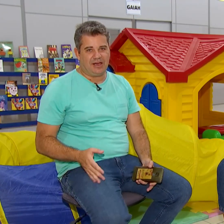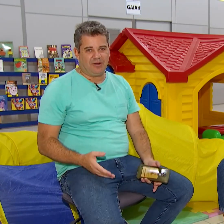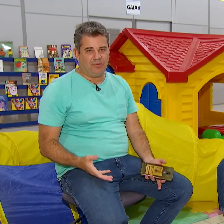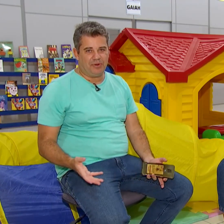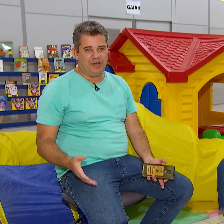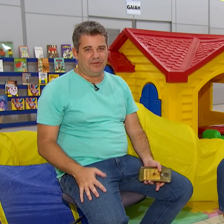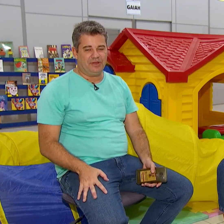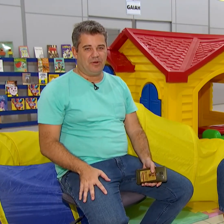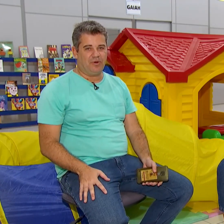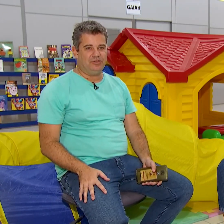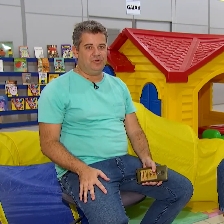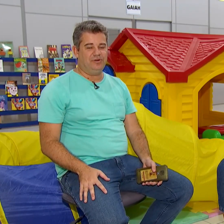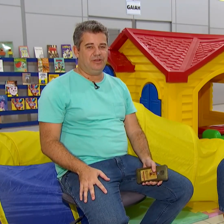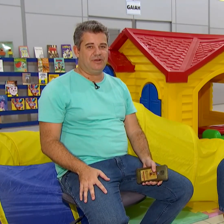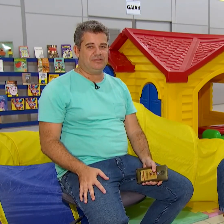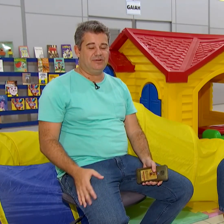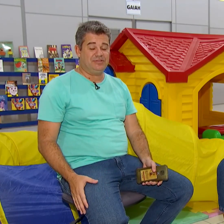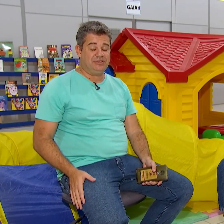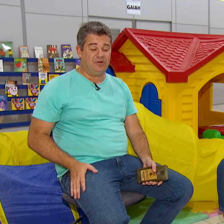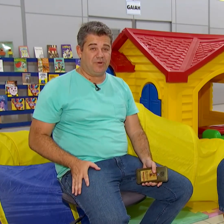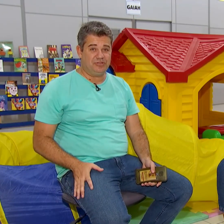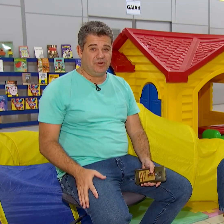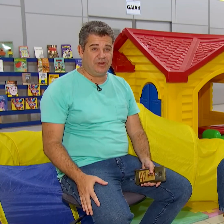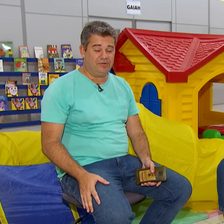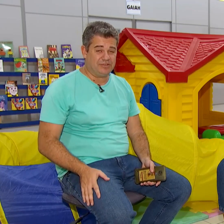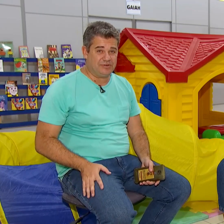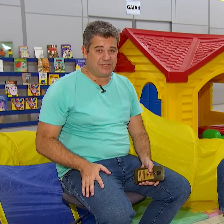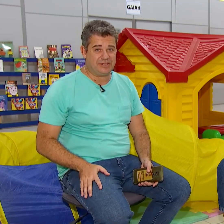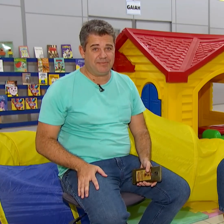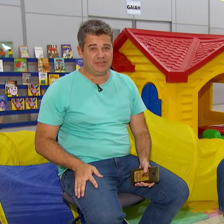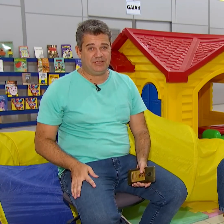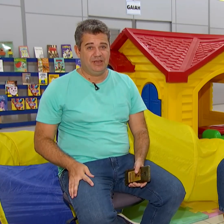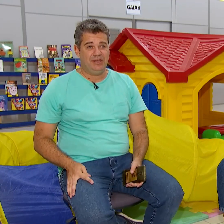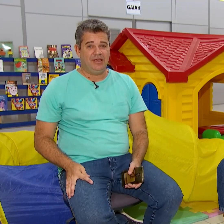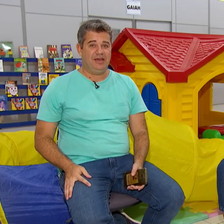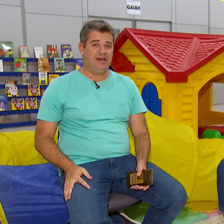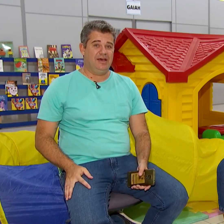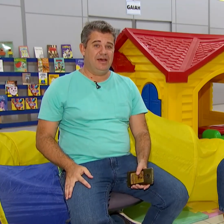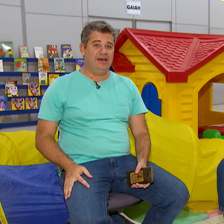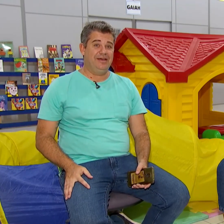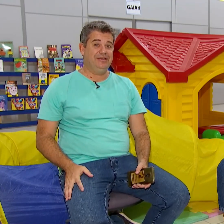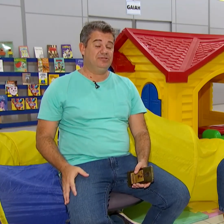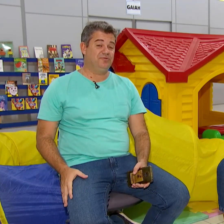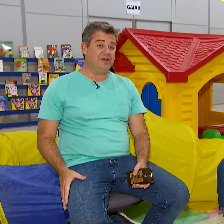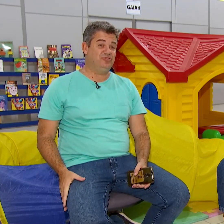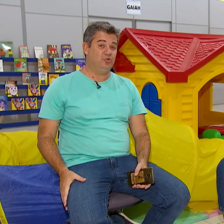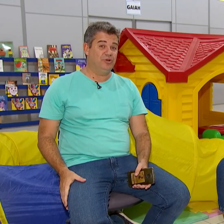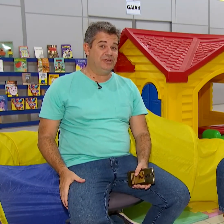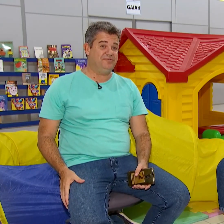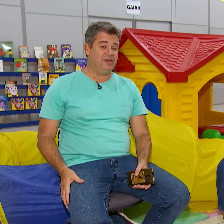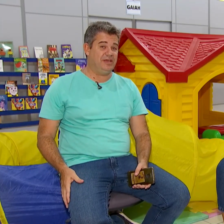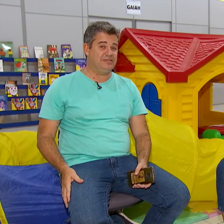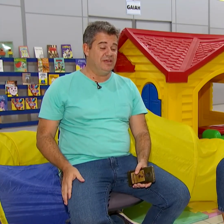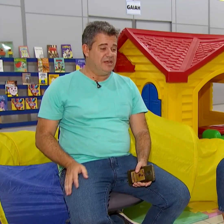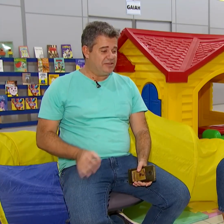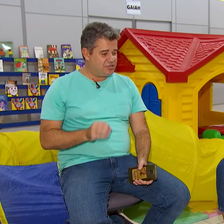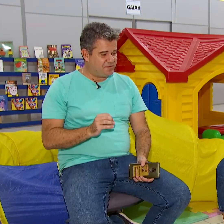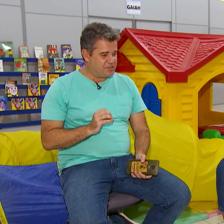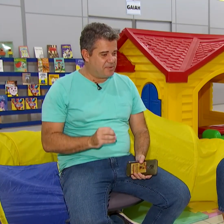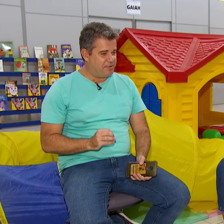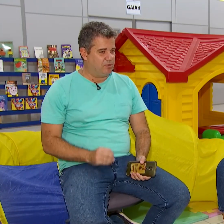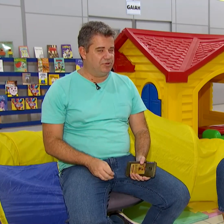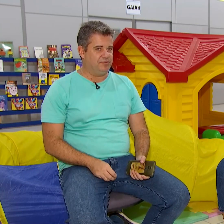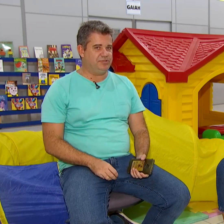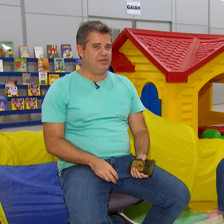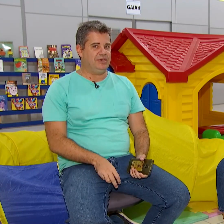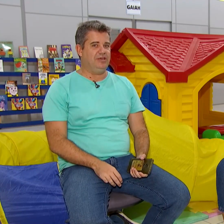dizendo, que está acompanhando aqui ao Quadro de Olho na Educação, assistindo ao Quadro de Olho na Educação, e certamente isso faz toda a diferença. Deixa